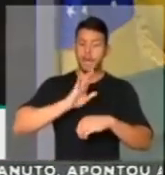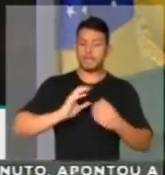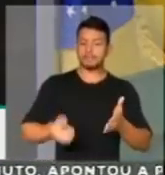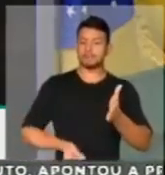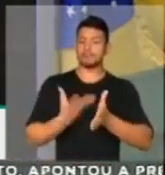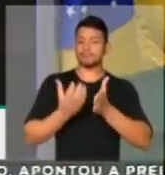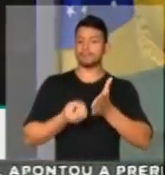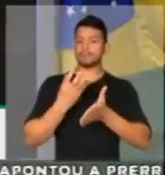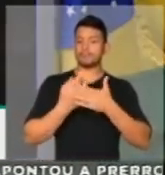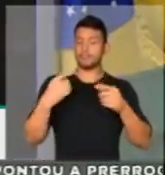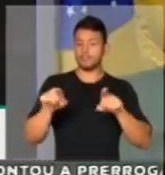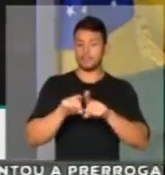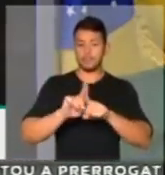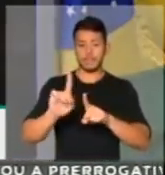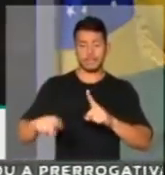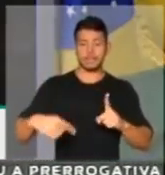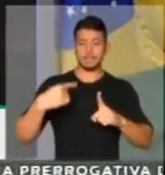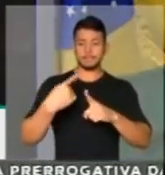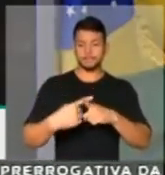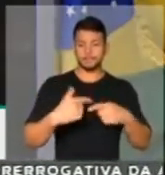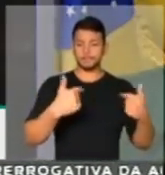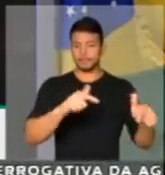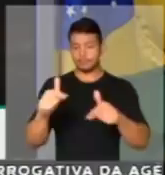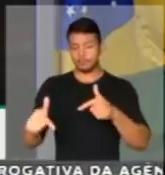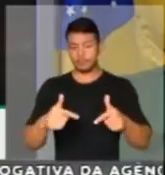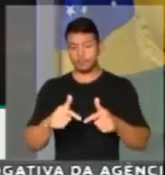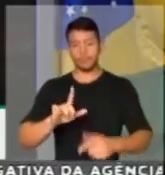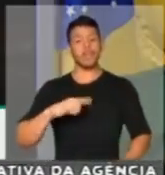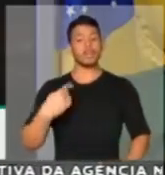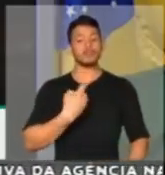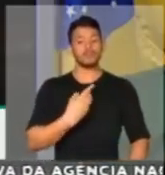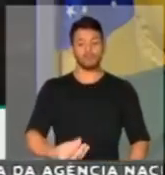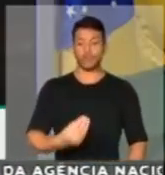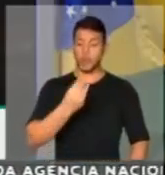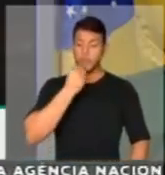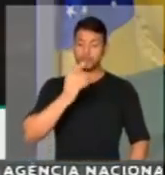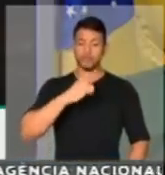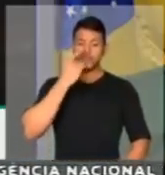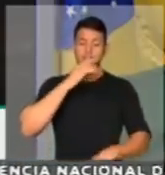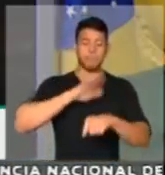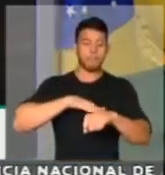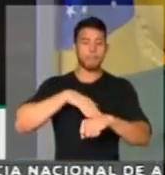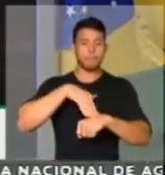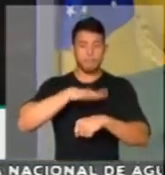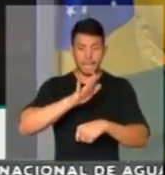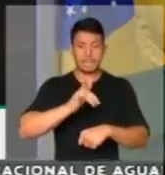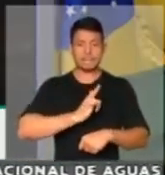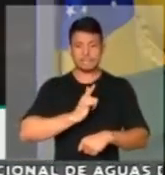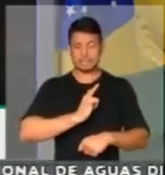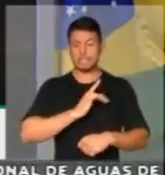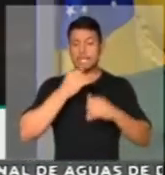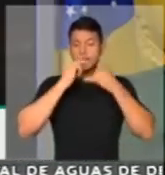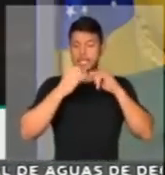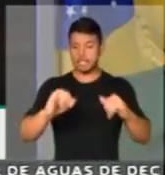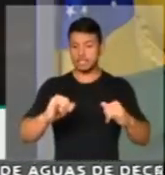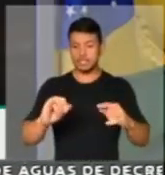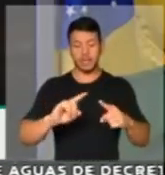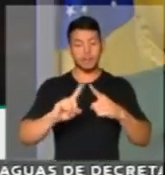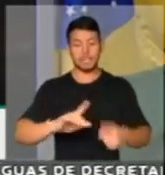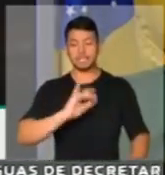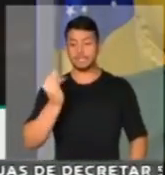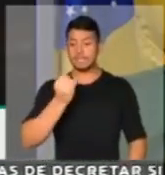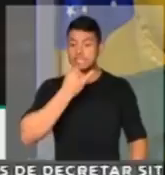de emprego e de renda. A gente tem um dos maiores potenciais do mundo em termos de geração de energia de baixo custo, mas